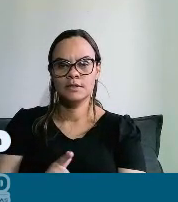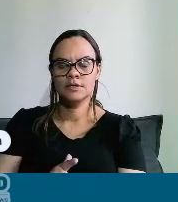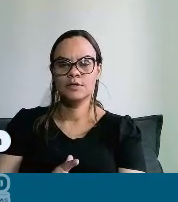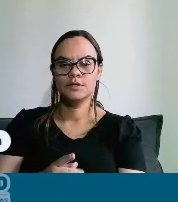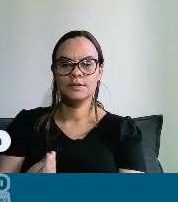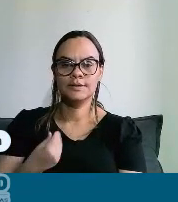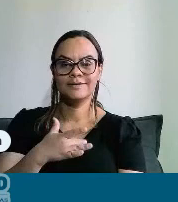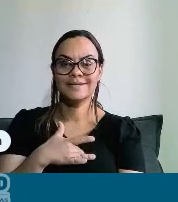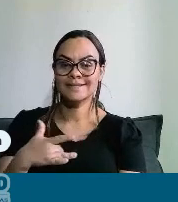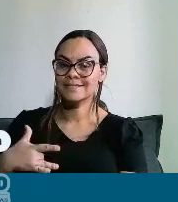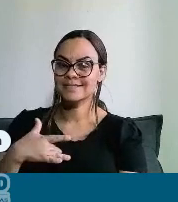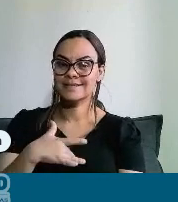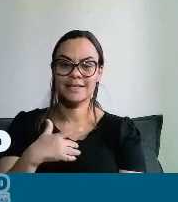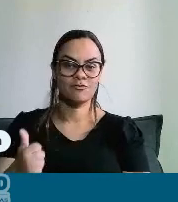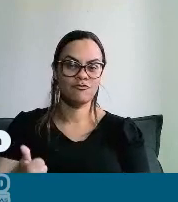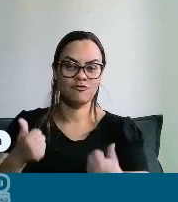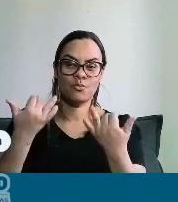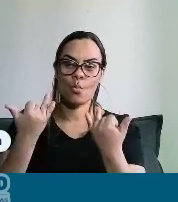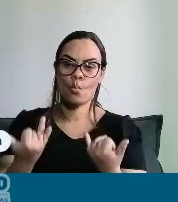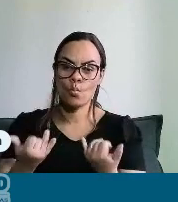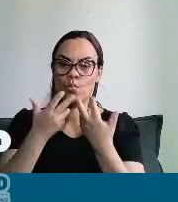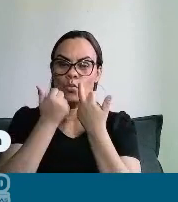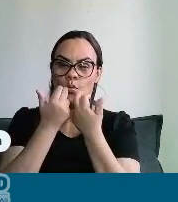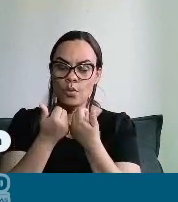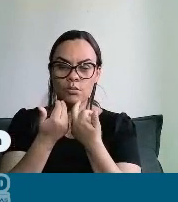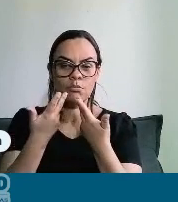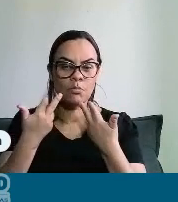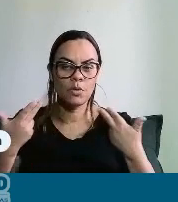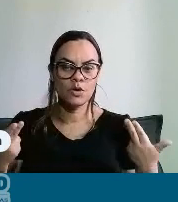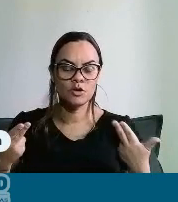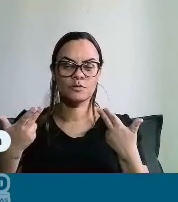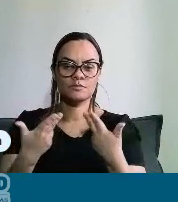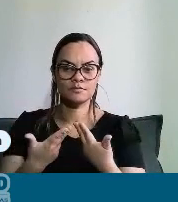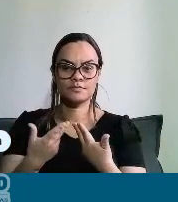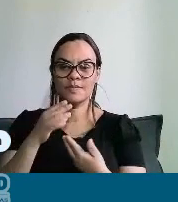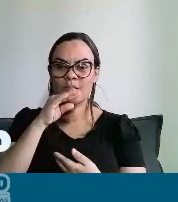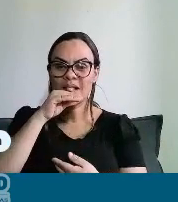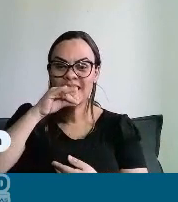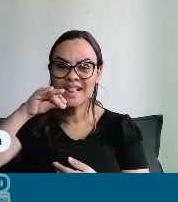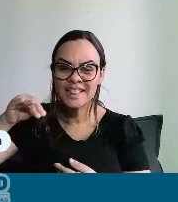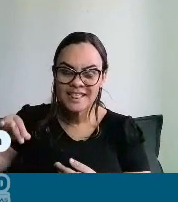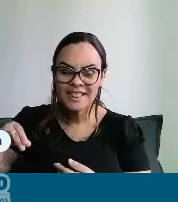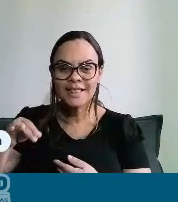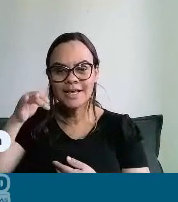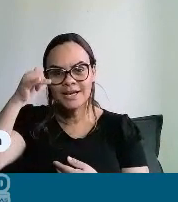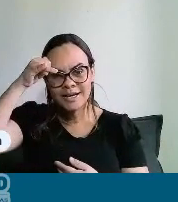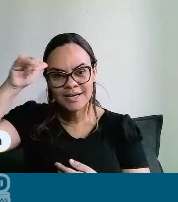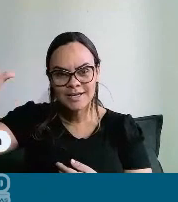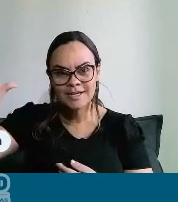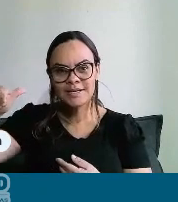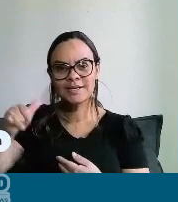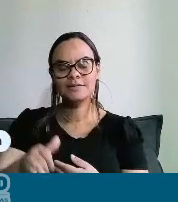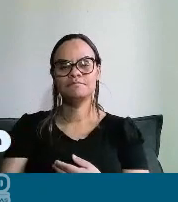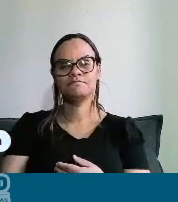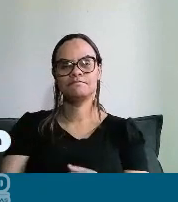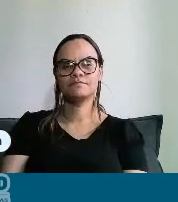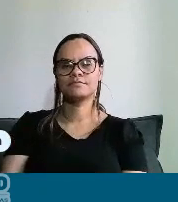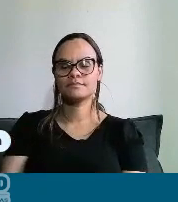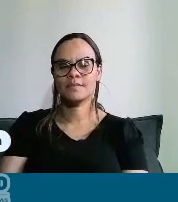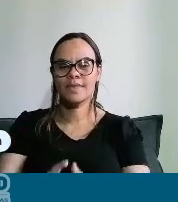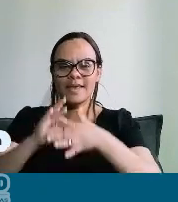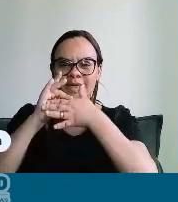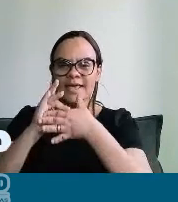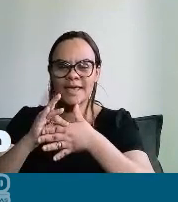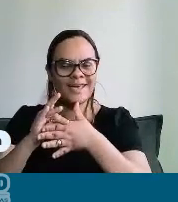saudável, né? Então, a gente tem uma alimentação saudável, evitar o excesso de sal, evitar o excesso de proteínas de origem animal, carne vermelha